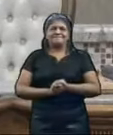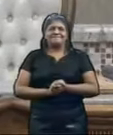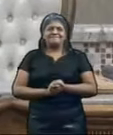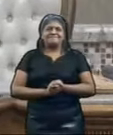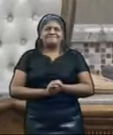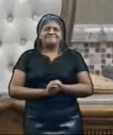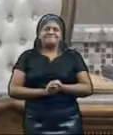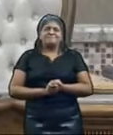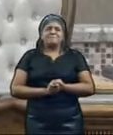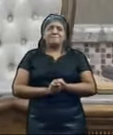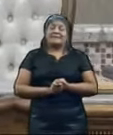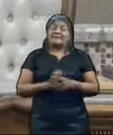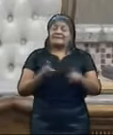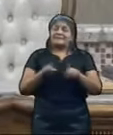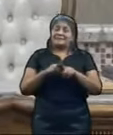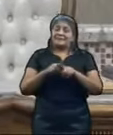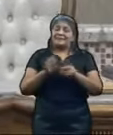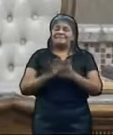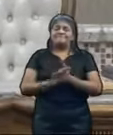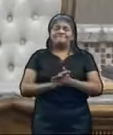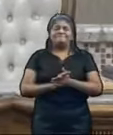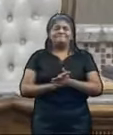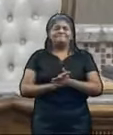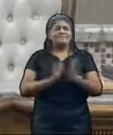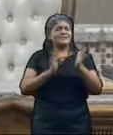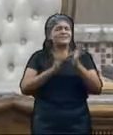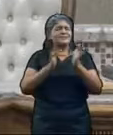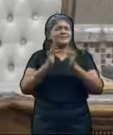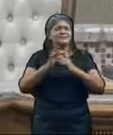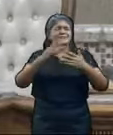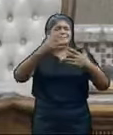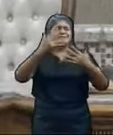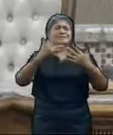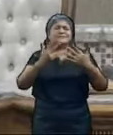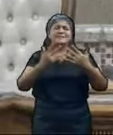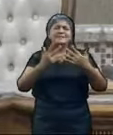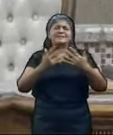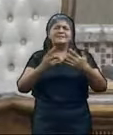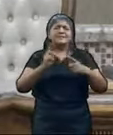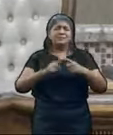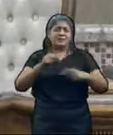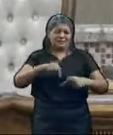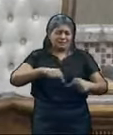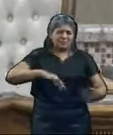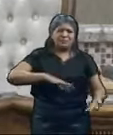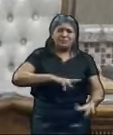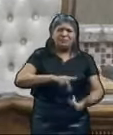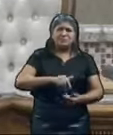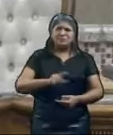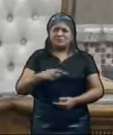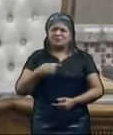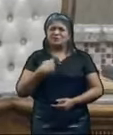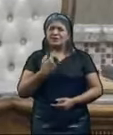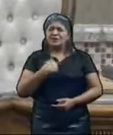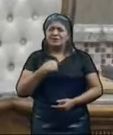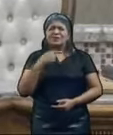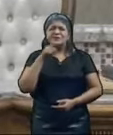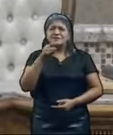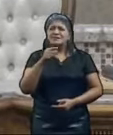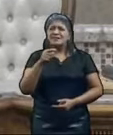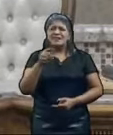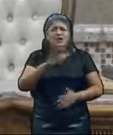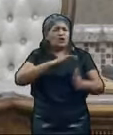aqui bem-aventurados aqueles que sofrem perseguição por causa do evangelho que suporta